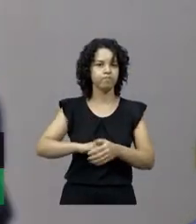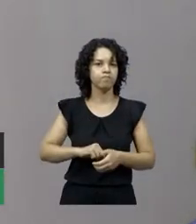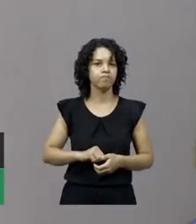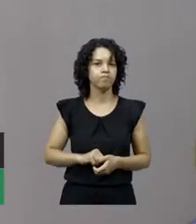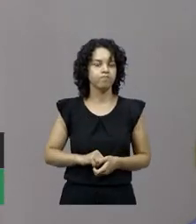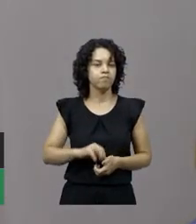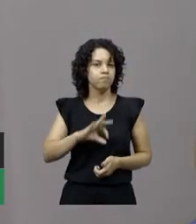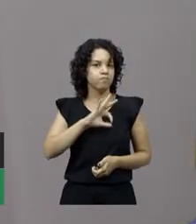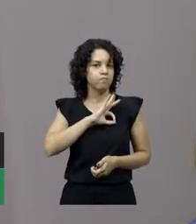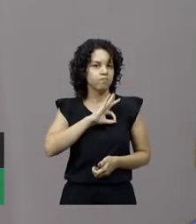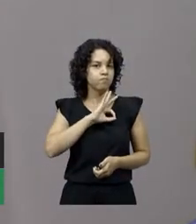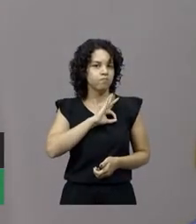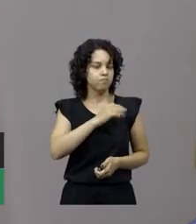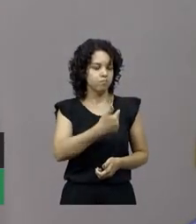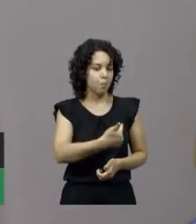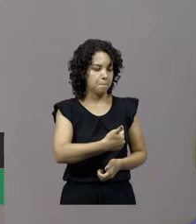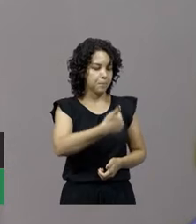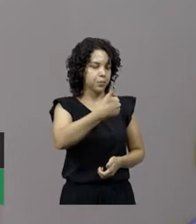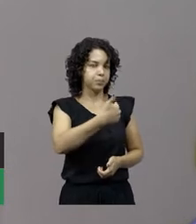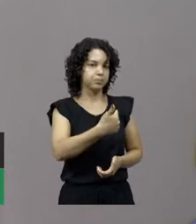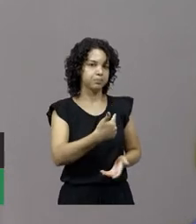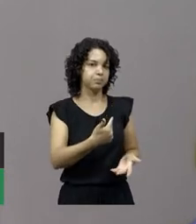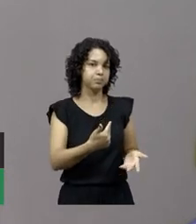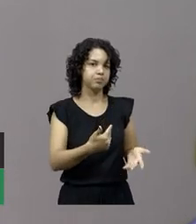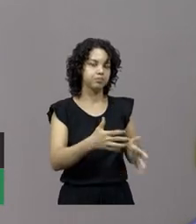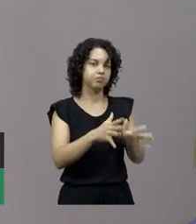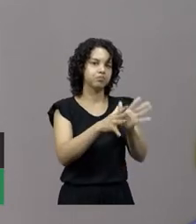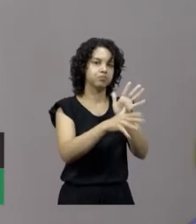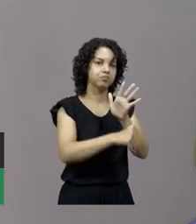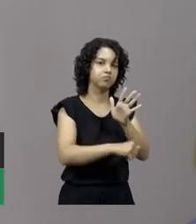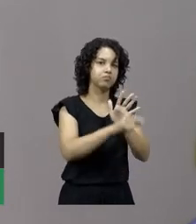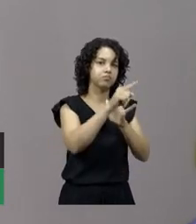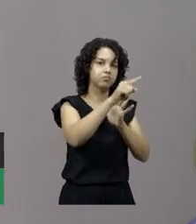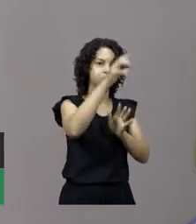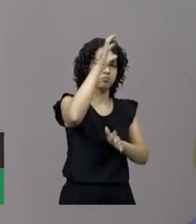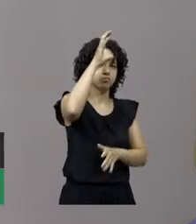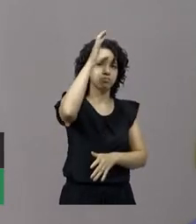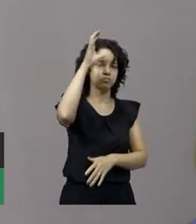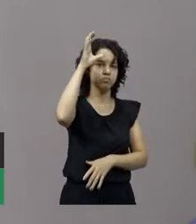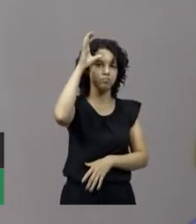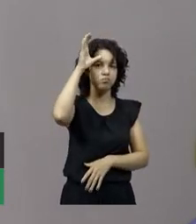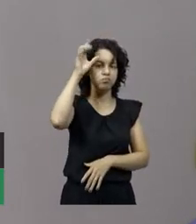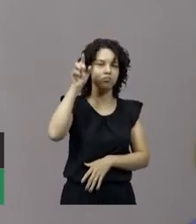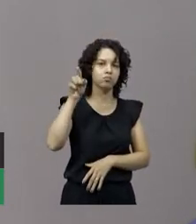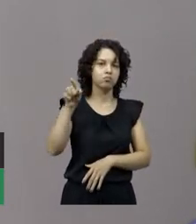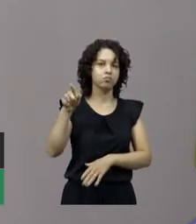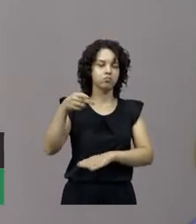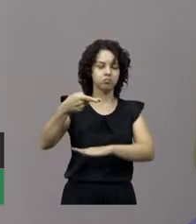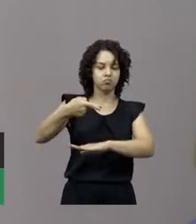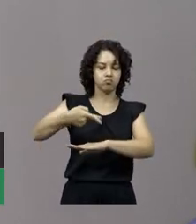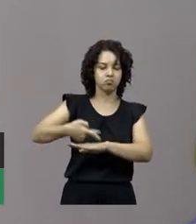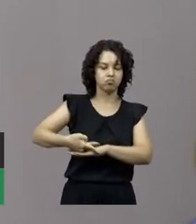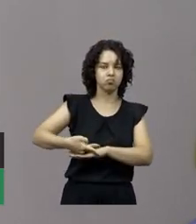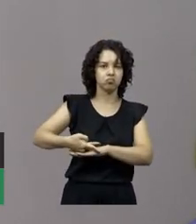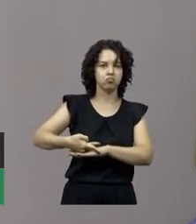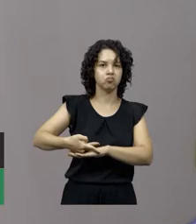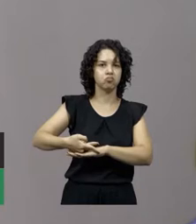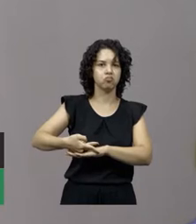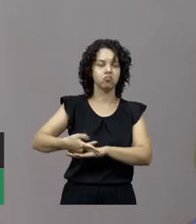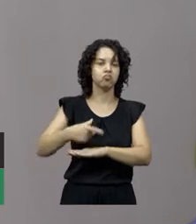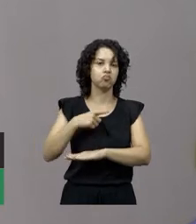foi alvejado no assalto lá em Criciúma, que está no fundo da cama, pela última informação que eu tive,